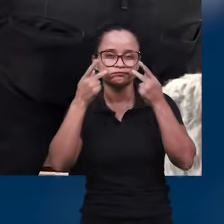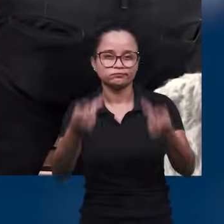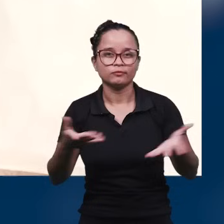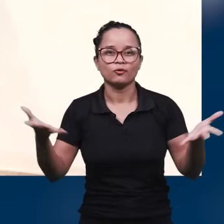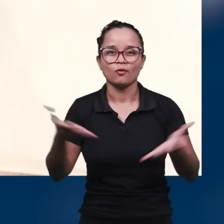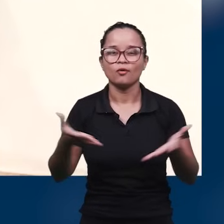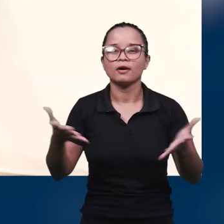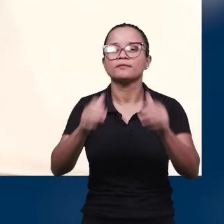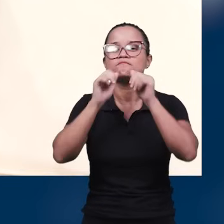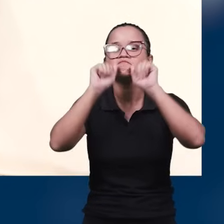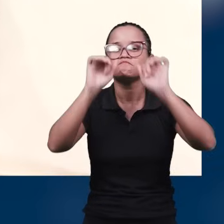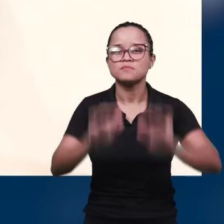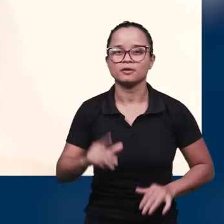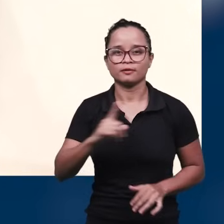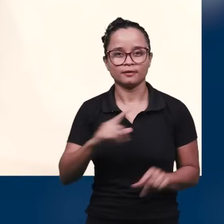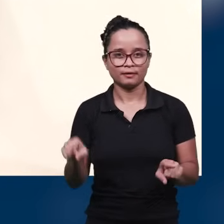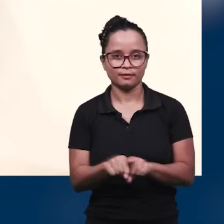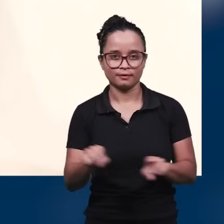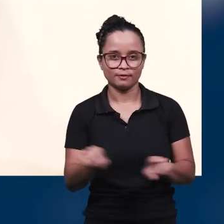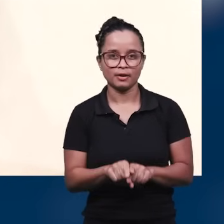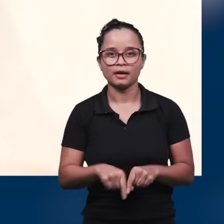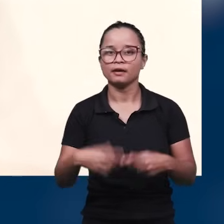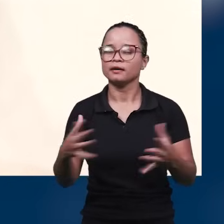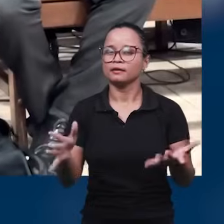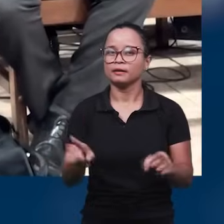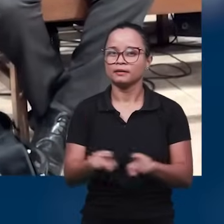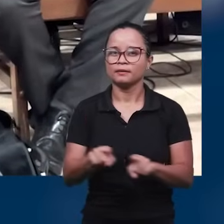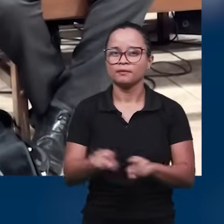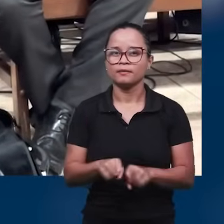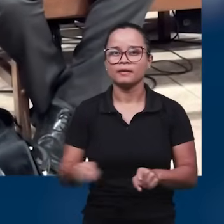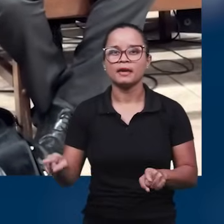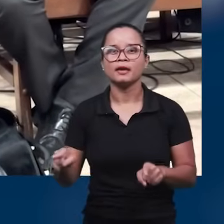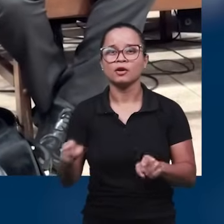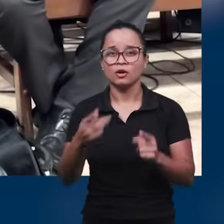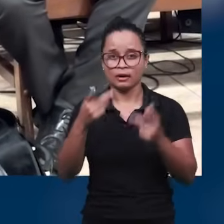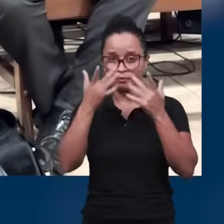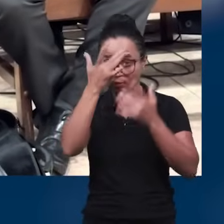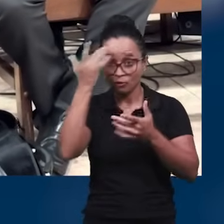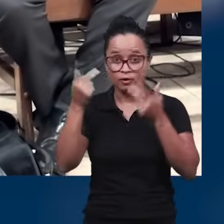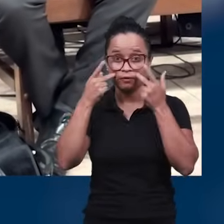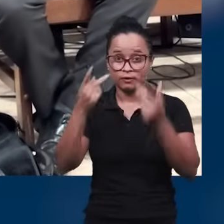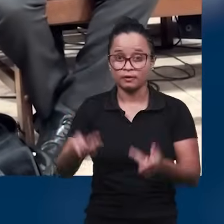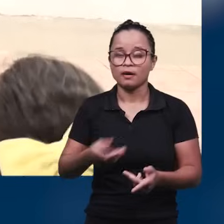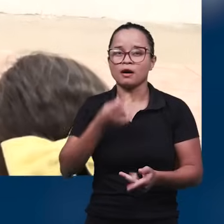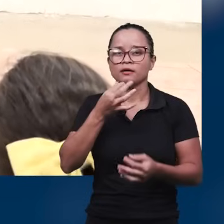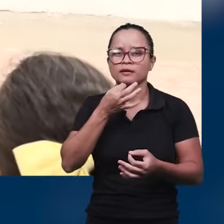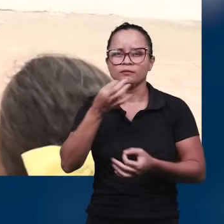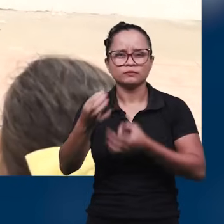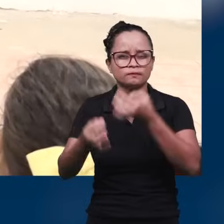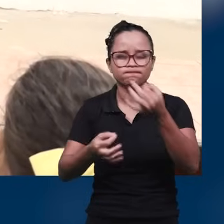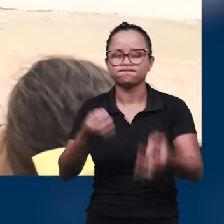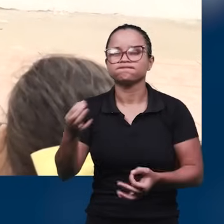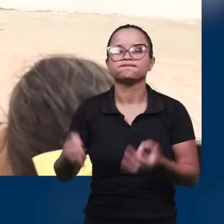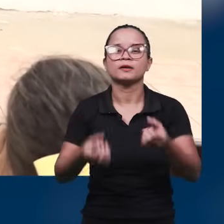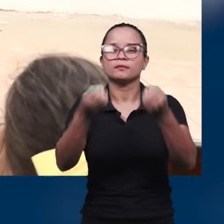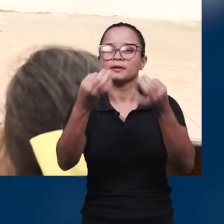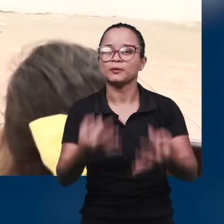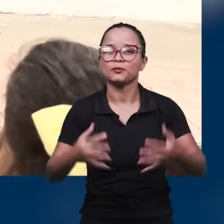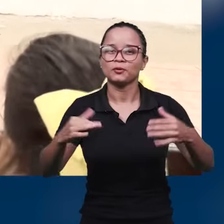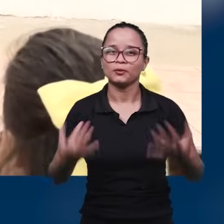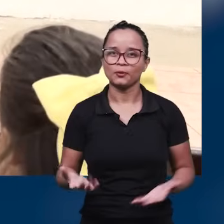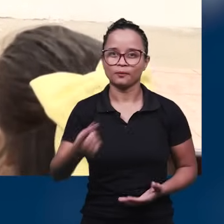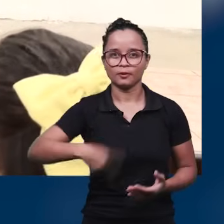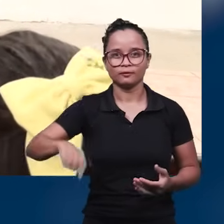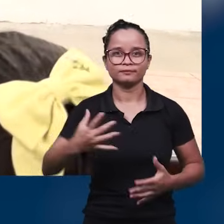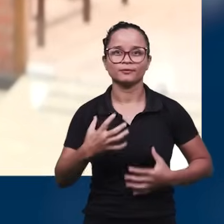que tiveram durante o culto. Então, para nós tem sido assim motivo de muita alegria, porque é mais uma bênção que o Senhor tem nos dado na